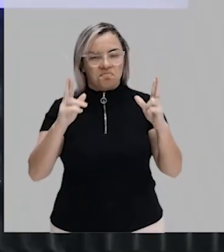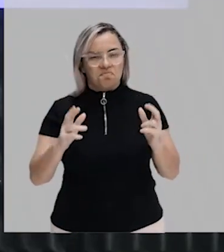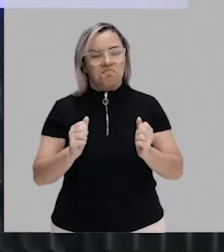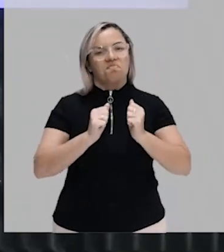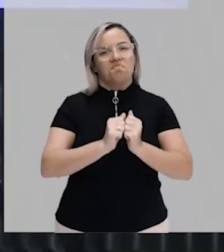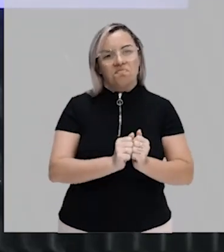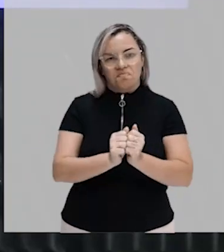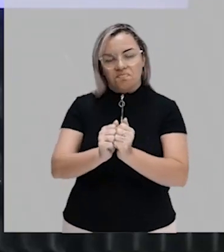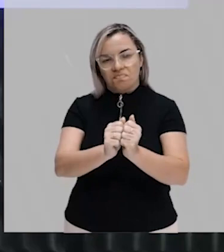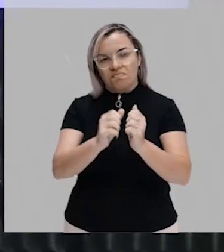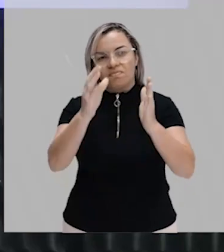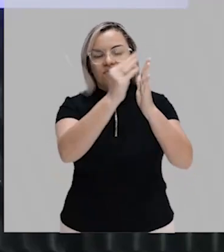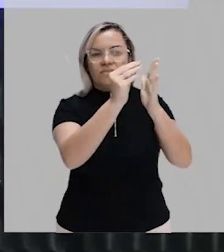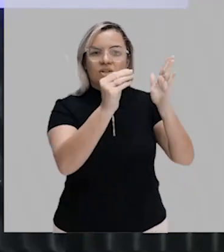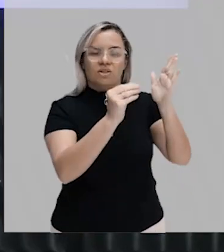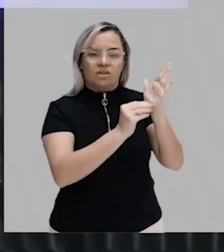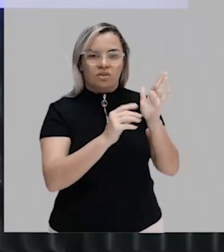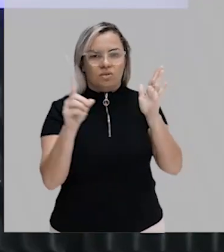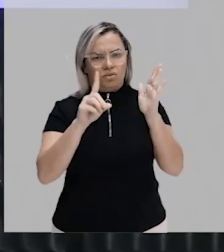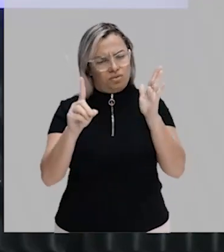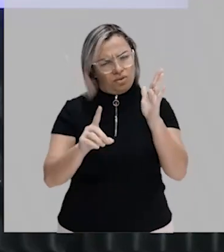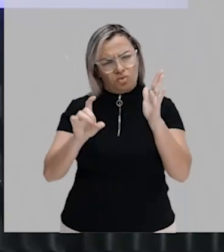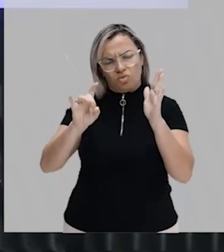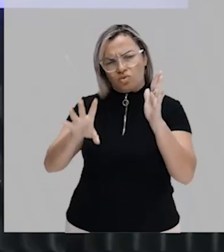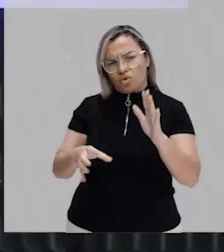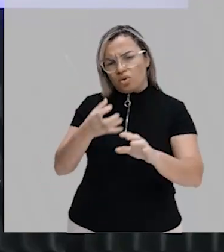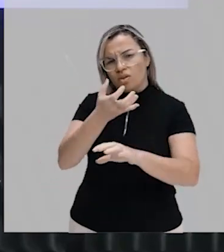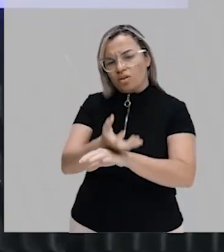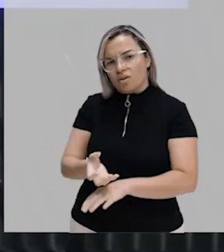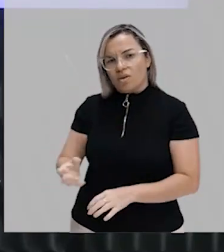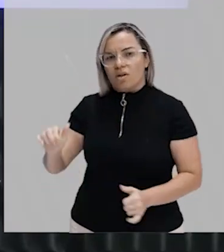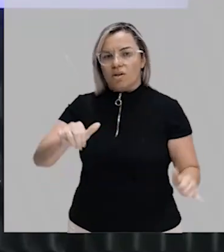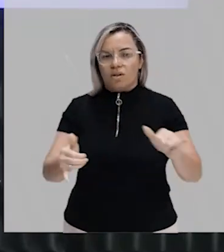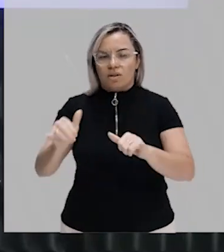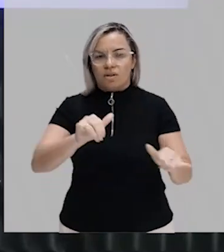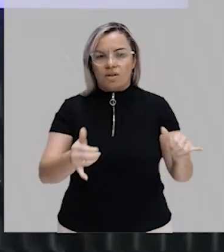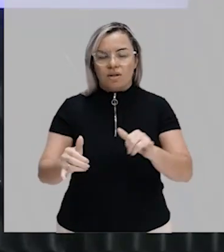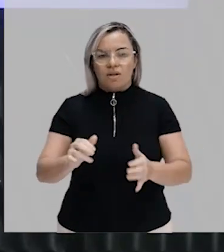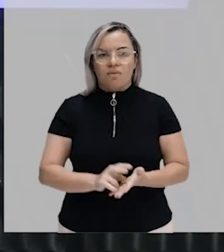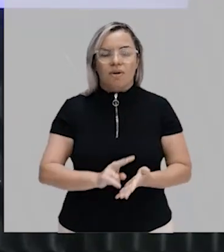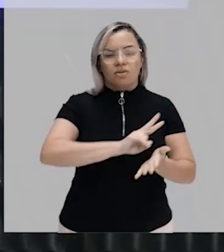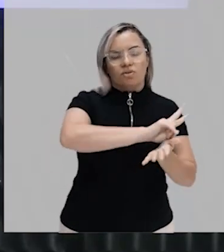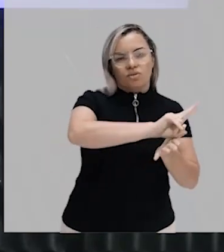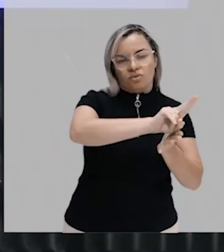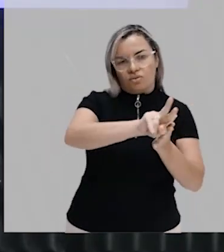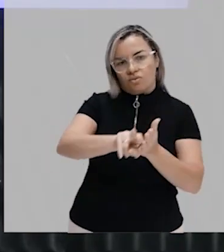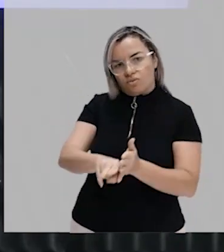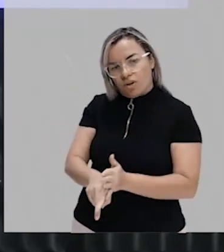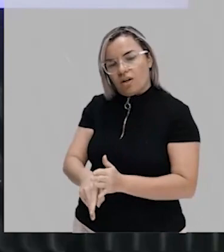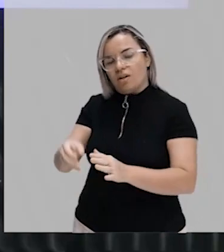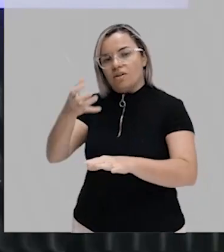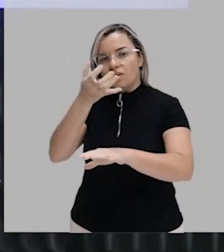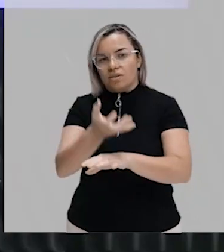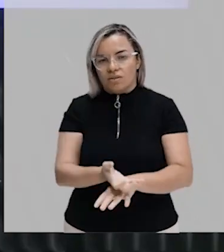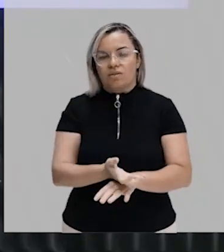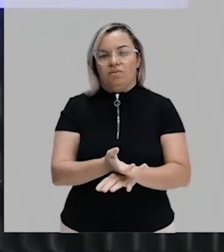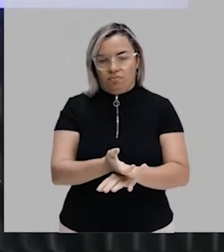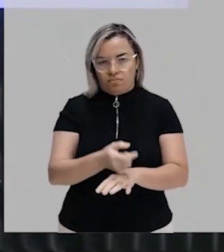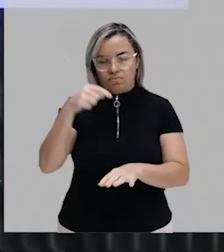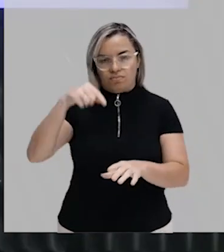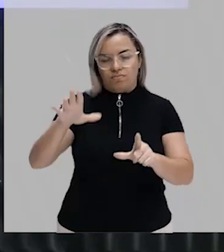nossas aulas, não apenas as aulas de Química, mas também dos outros componentes curriculares, ok? E como primeira